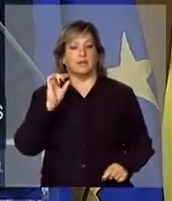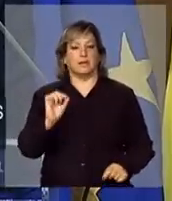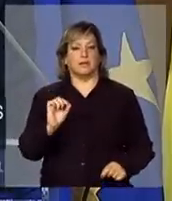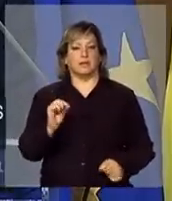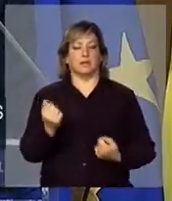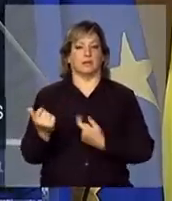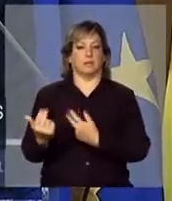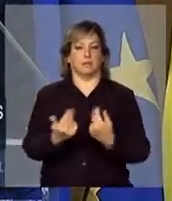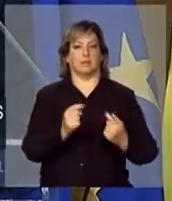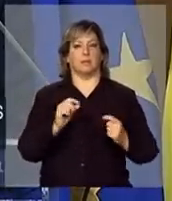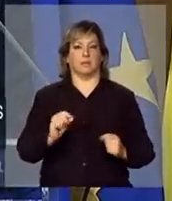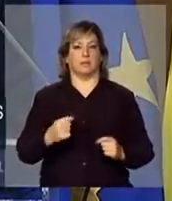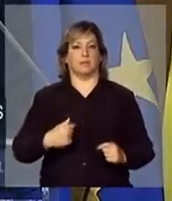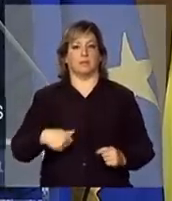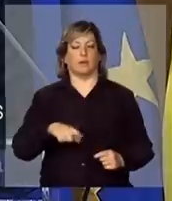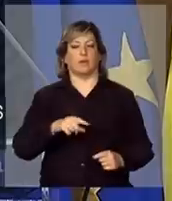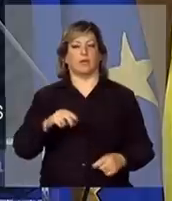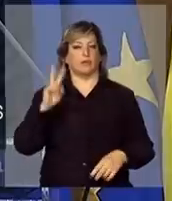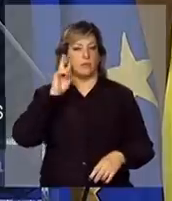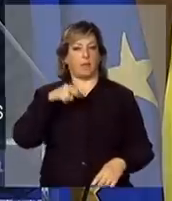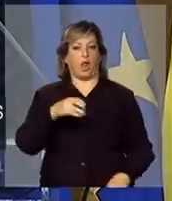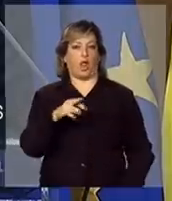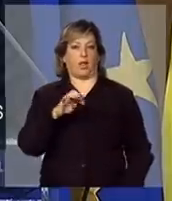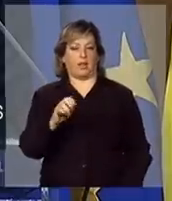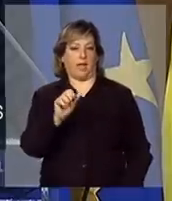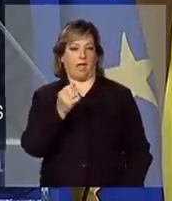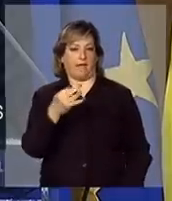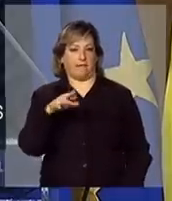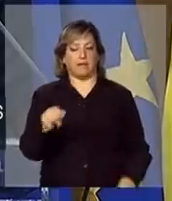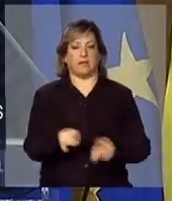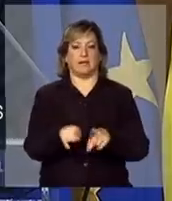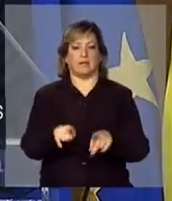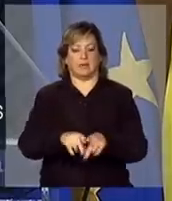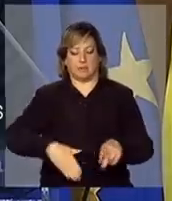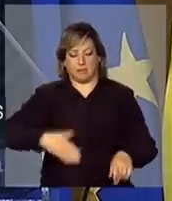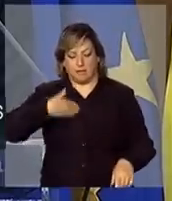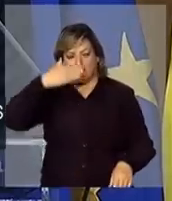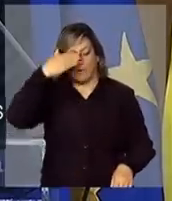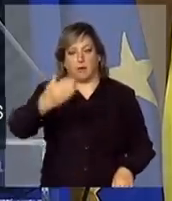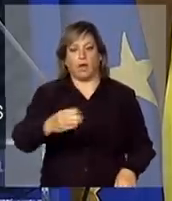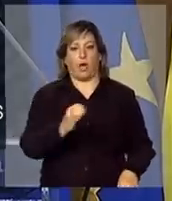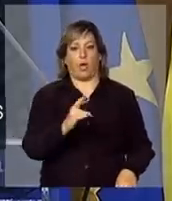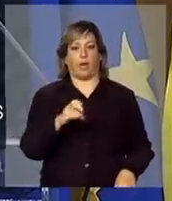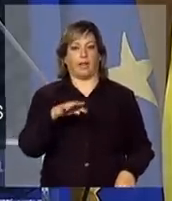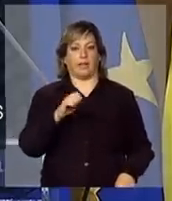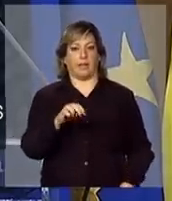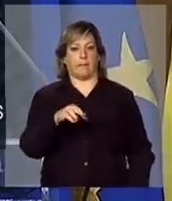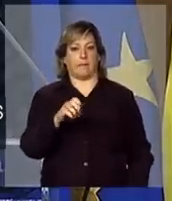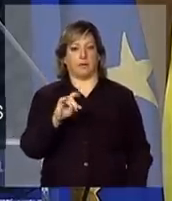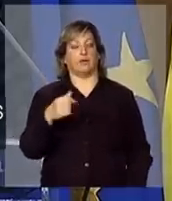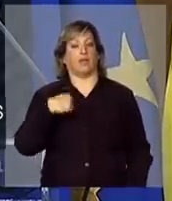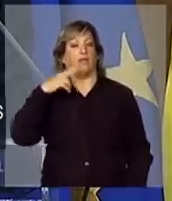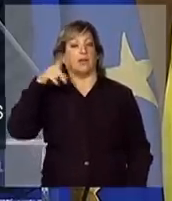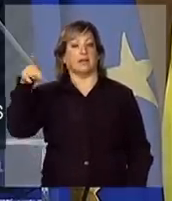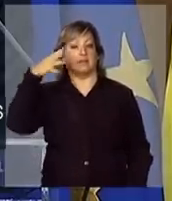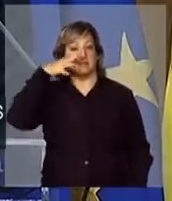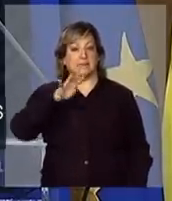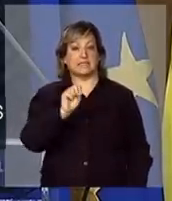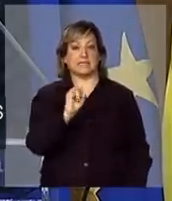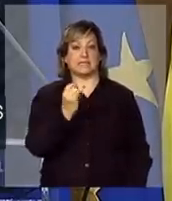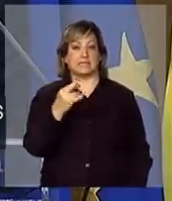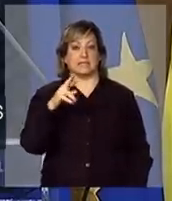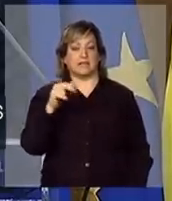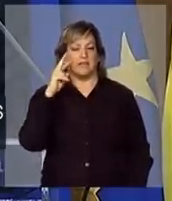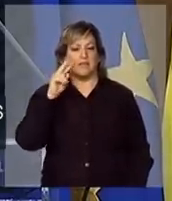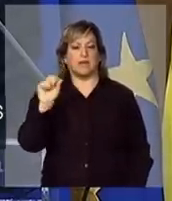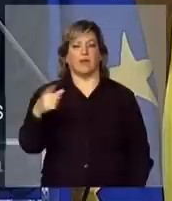à conjuntura no norte da África e no Oriente Médio. Eu frisei a situação horrorizante na Síria nos dias que correm, onde o preço